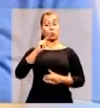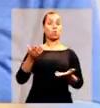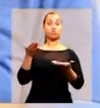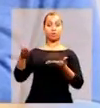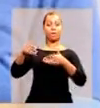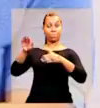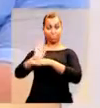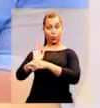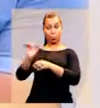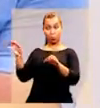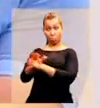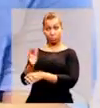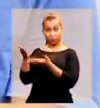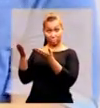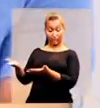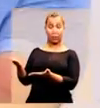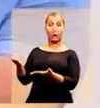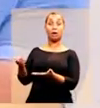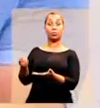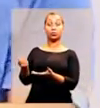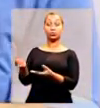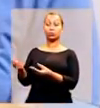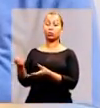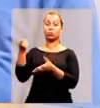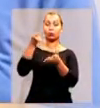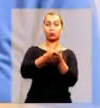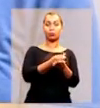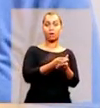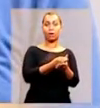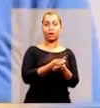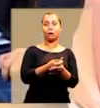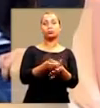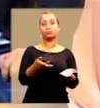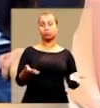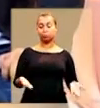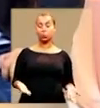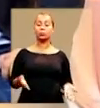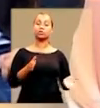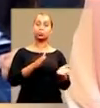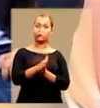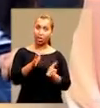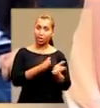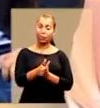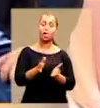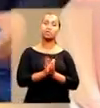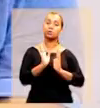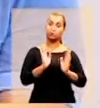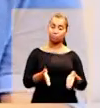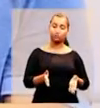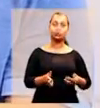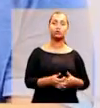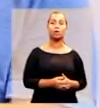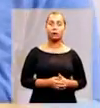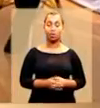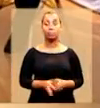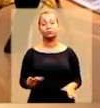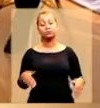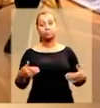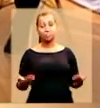conseguir entregar o filme pronto com esse 1,1 milhão, eu tenho que devolver 1,1 milhão. Por mais que eu já tenha gasto ele na produção. Que